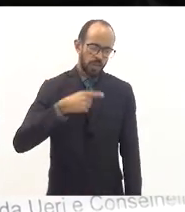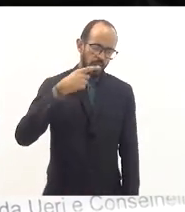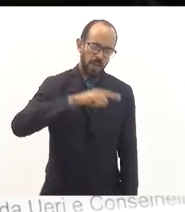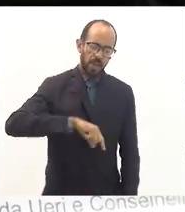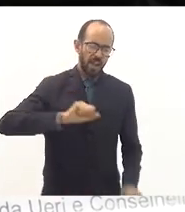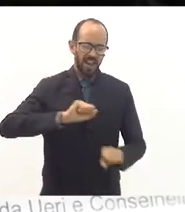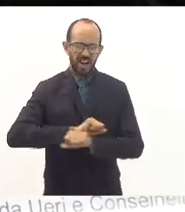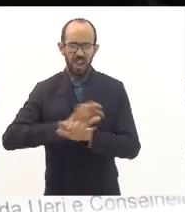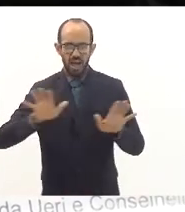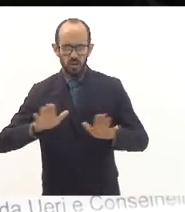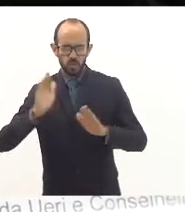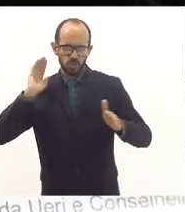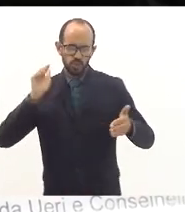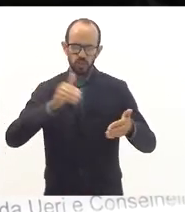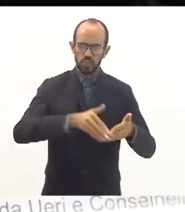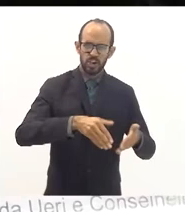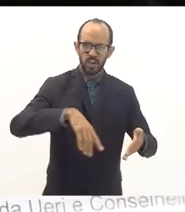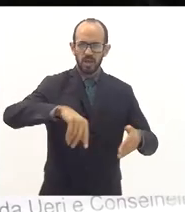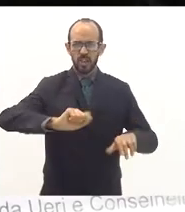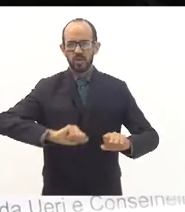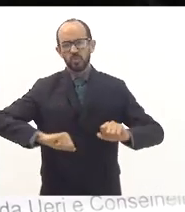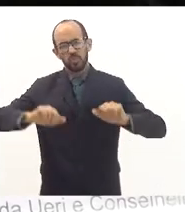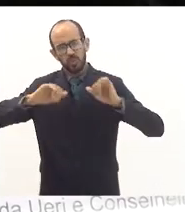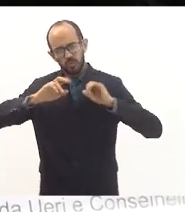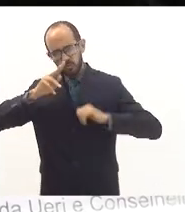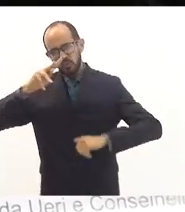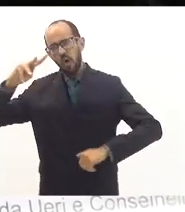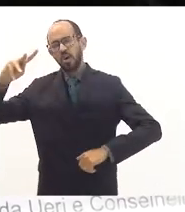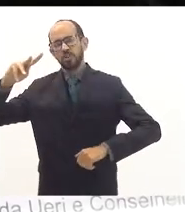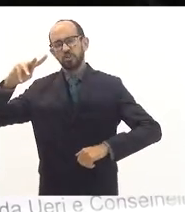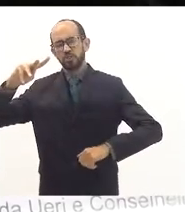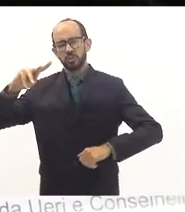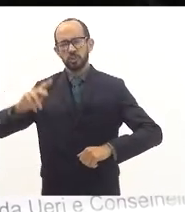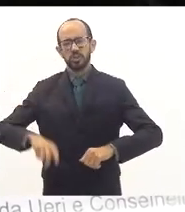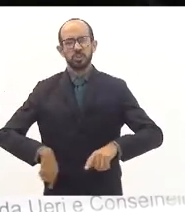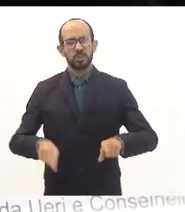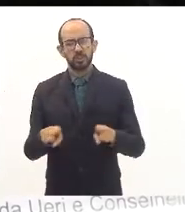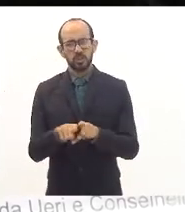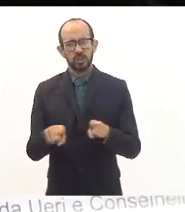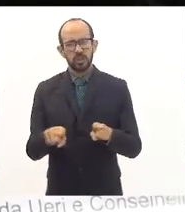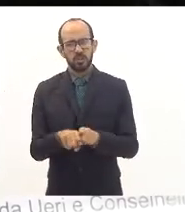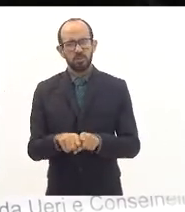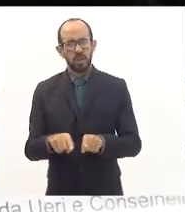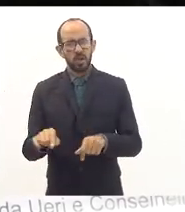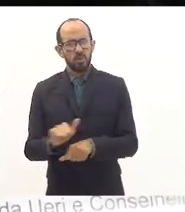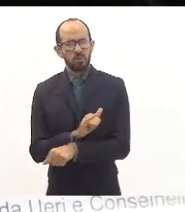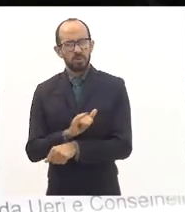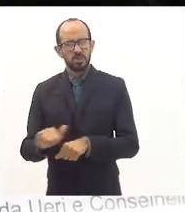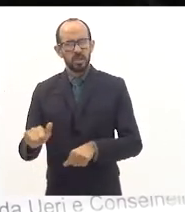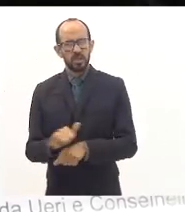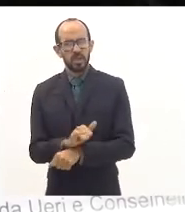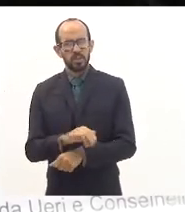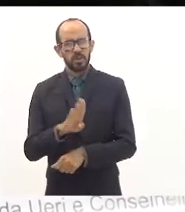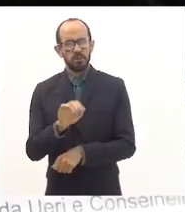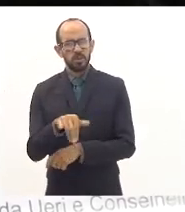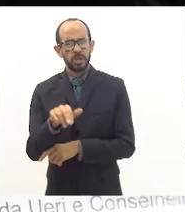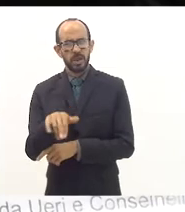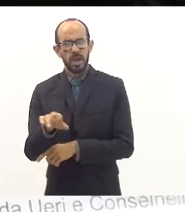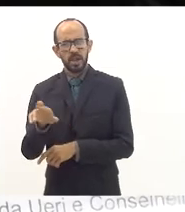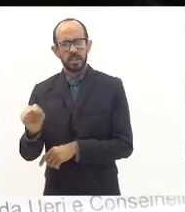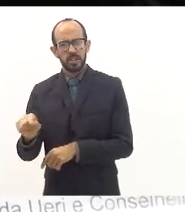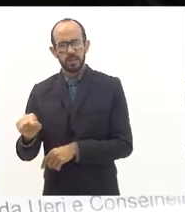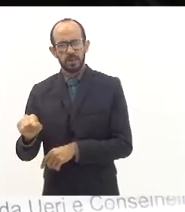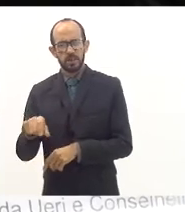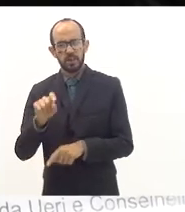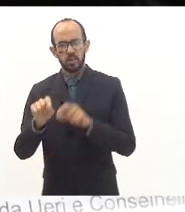claro, direto, retumbante e sobre um esquema binário. Seria responder